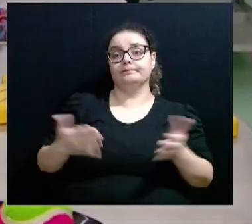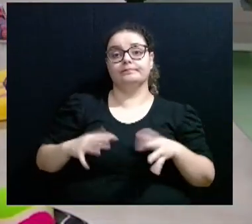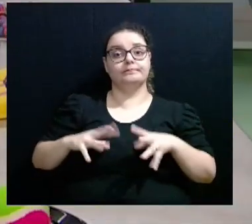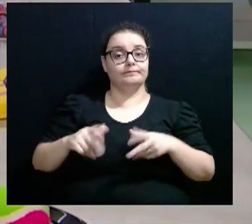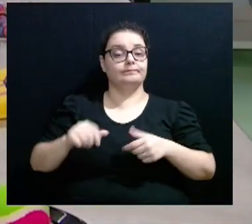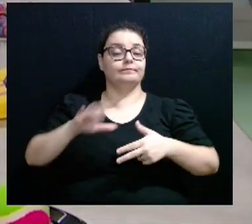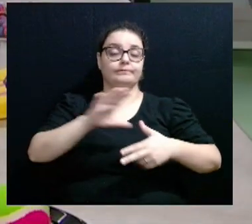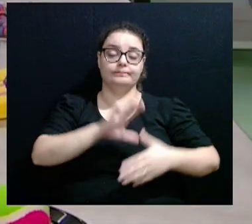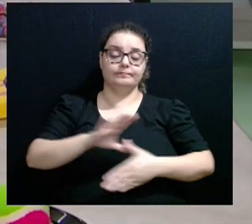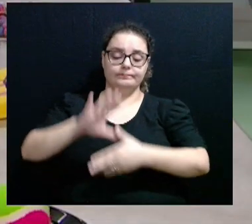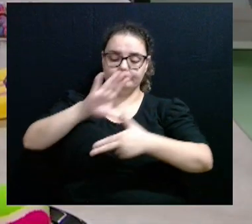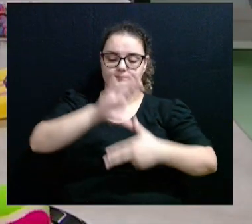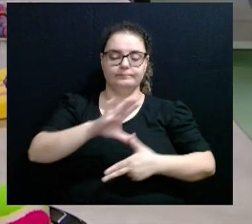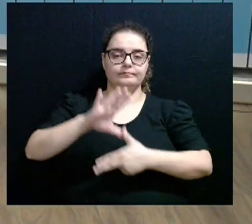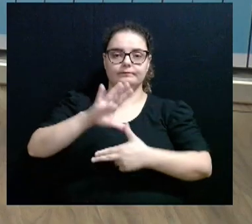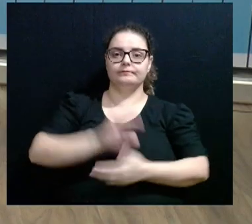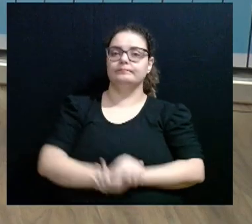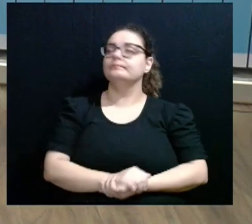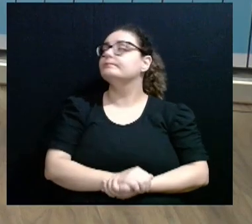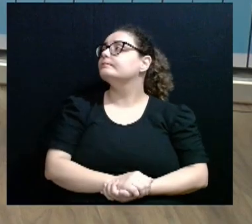Latina.